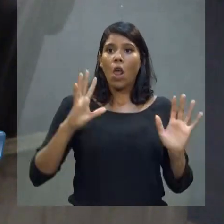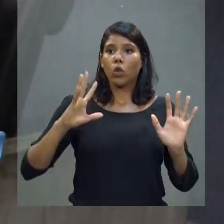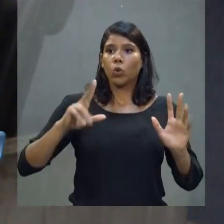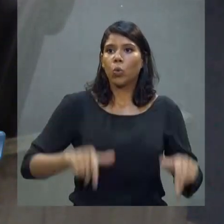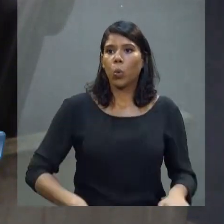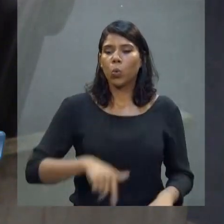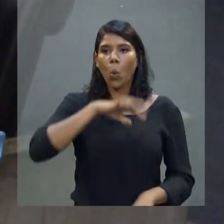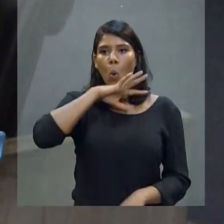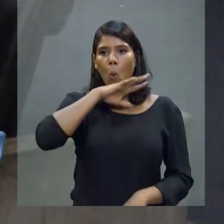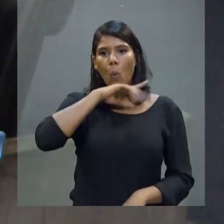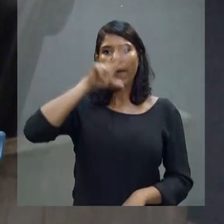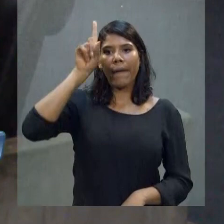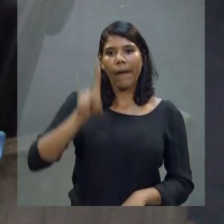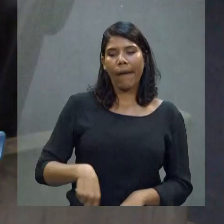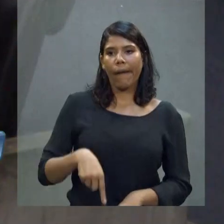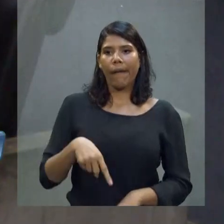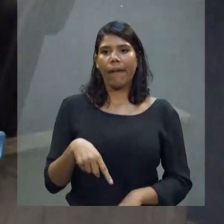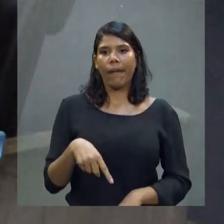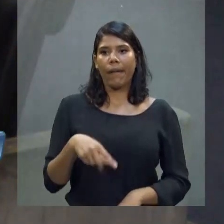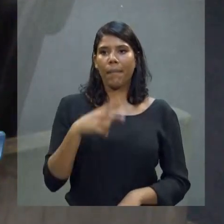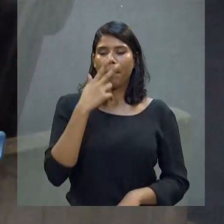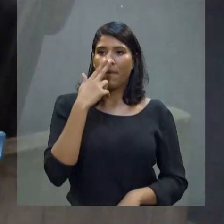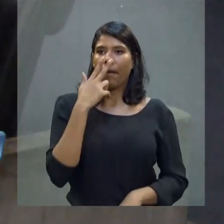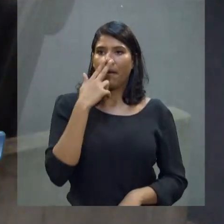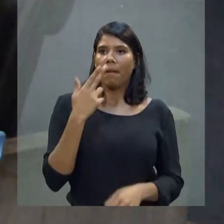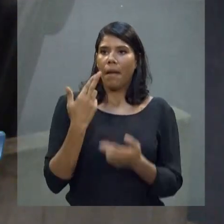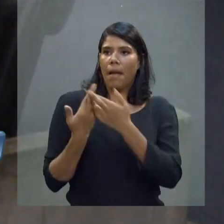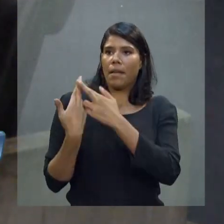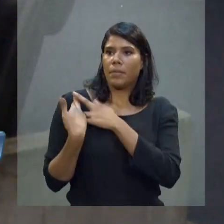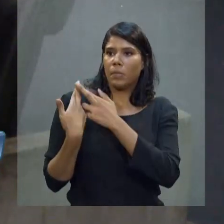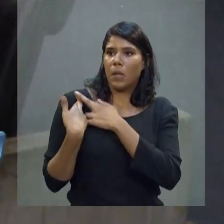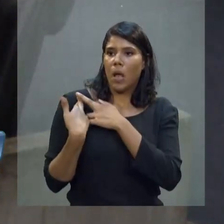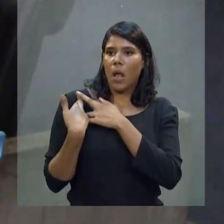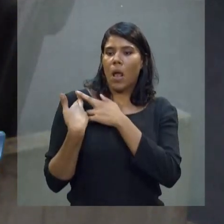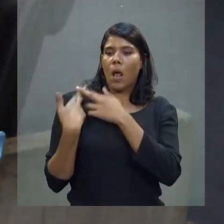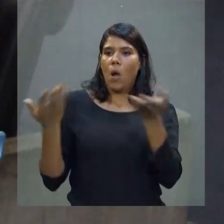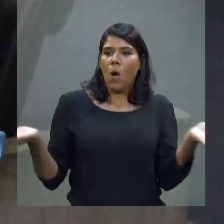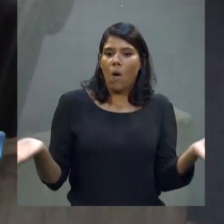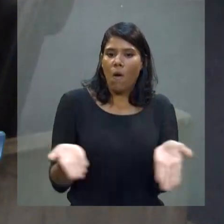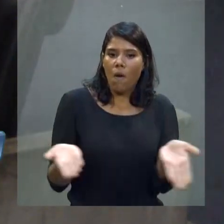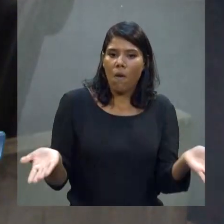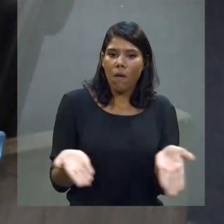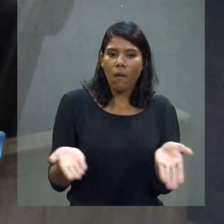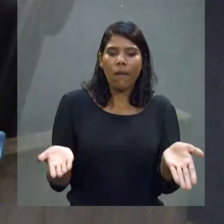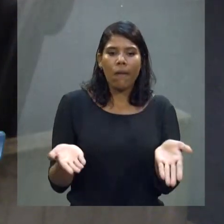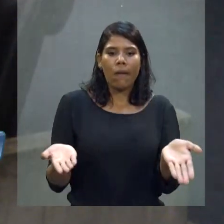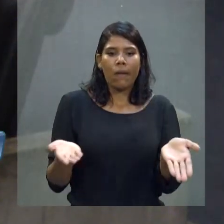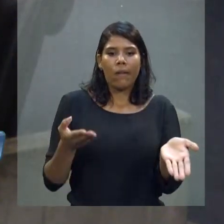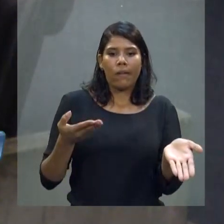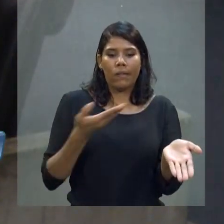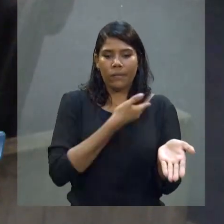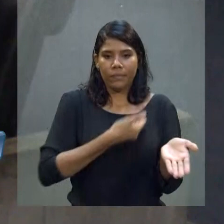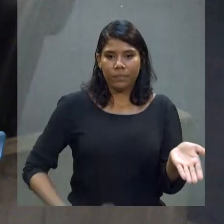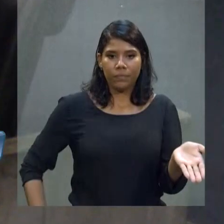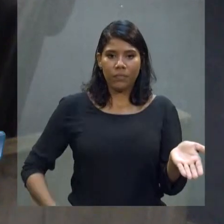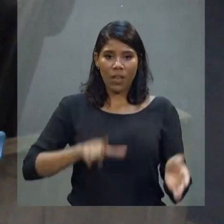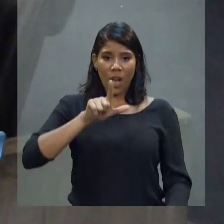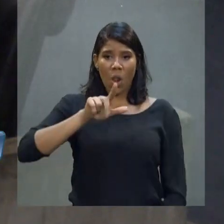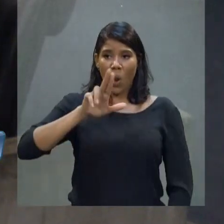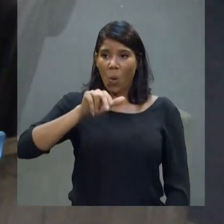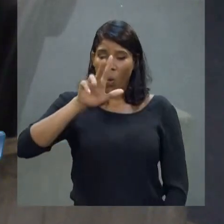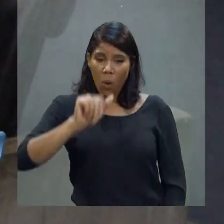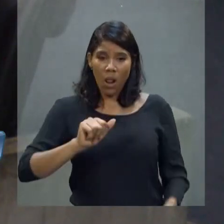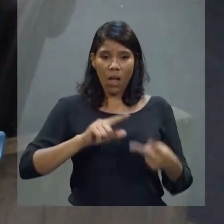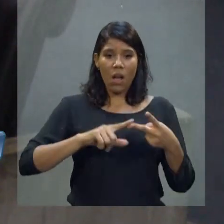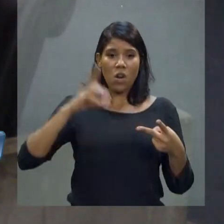que aconteceu na Petrobras para os governos que se sucederam, o desastre que foi Lula e Dilma